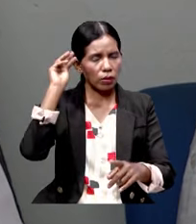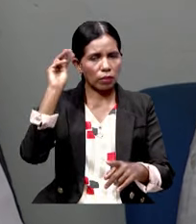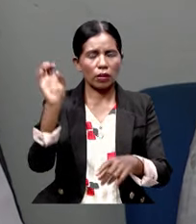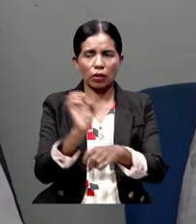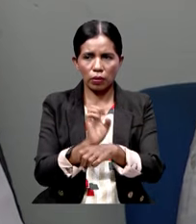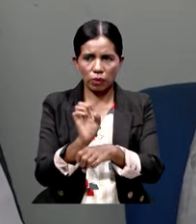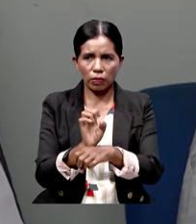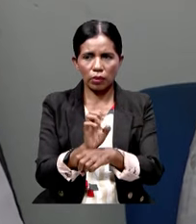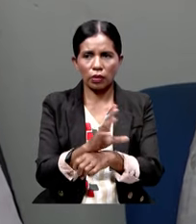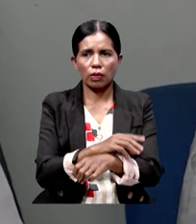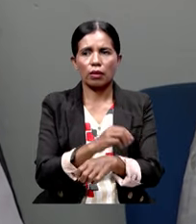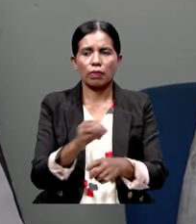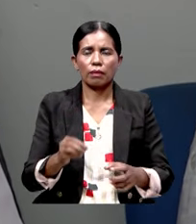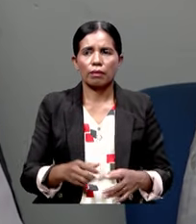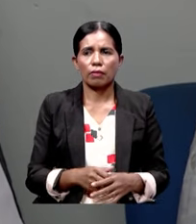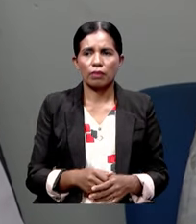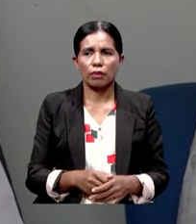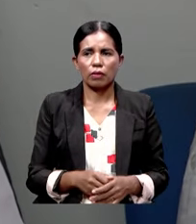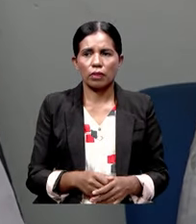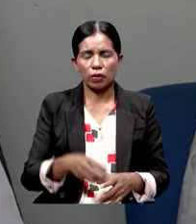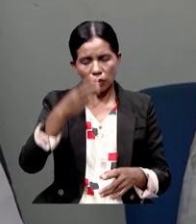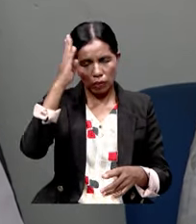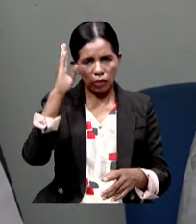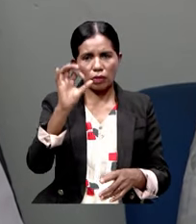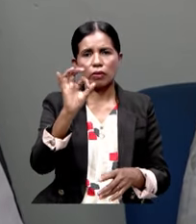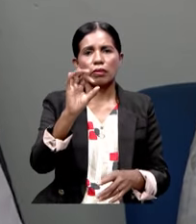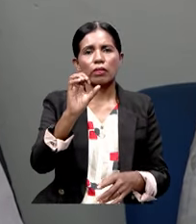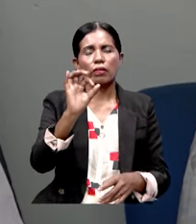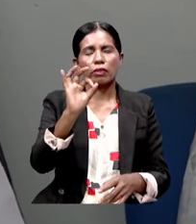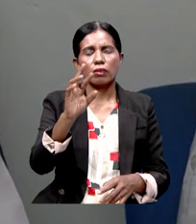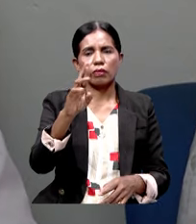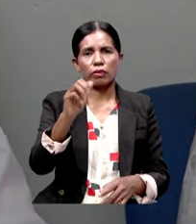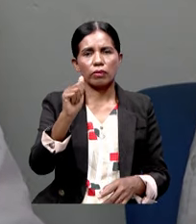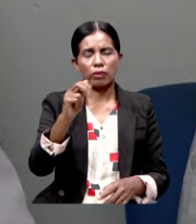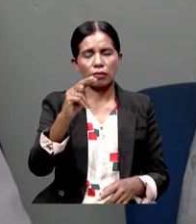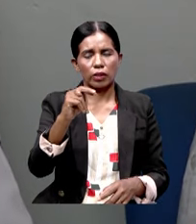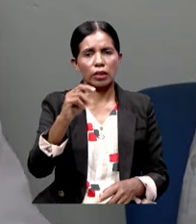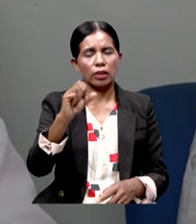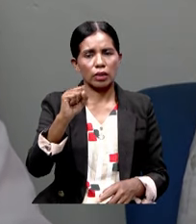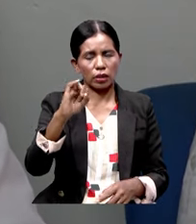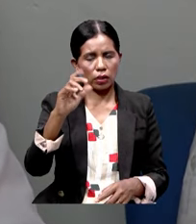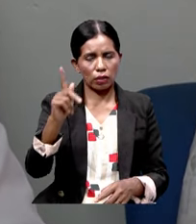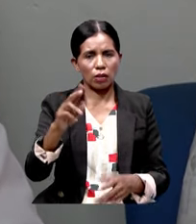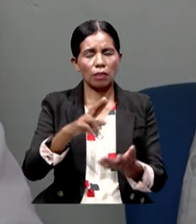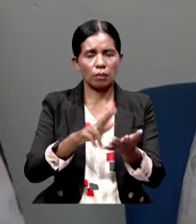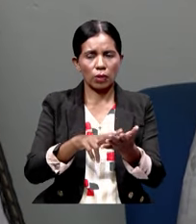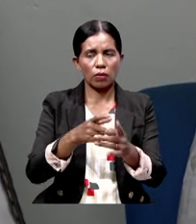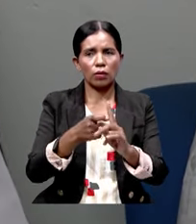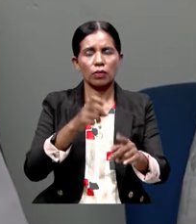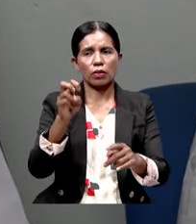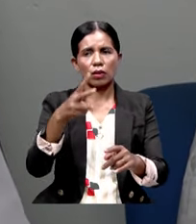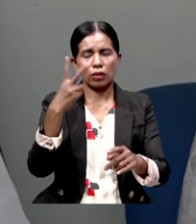econômicos, senhor Francisco Calvarilai, aprova, cuxi sanul recin rua bisumete, né?